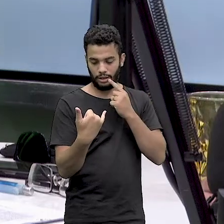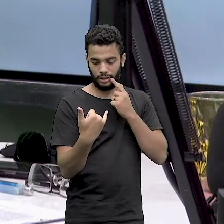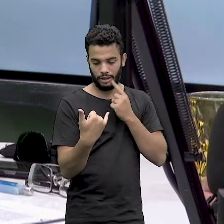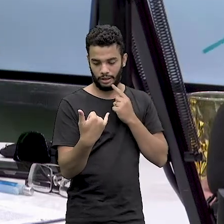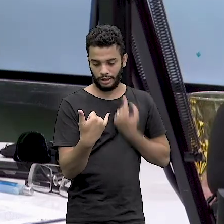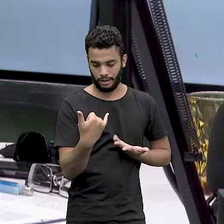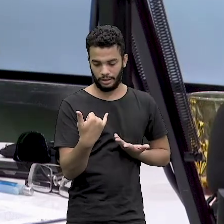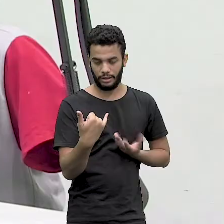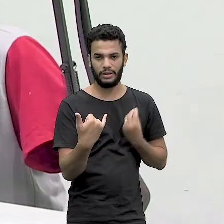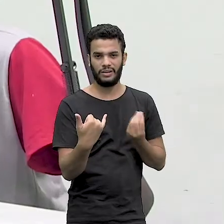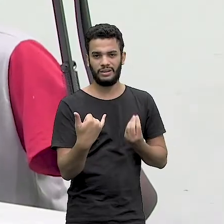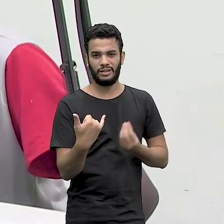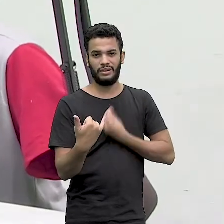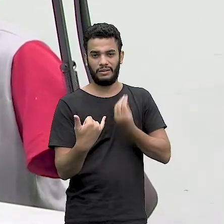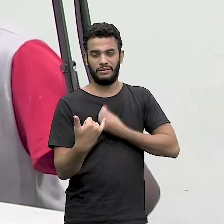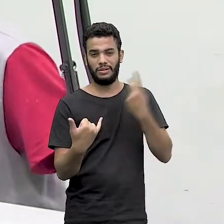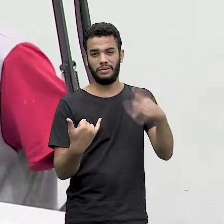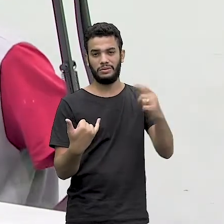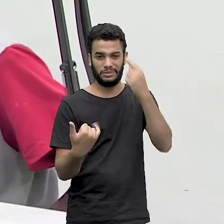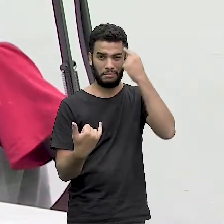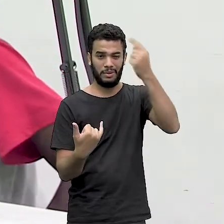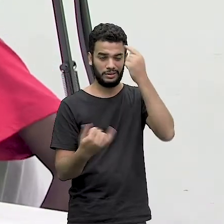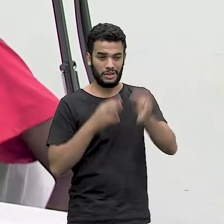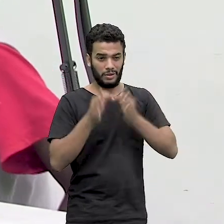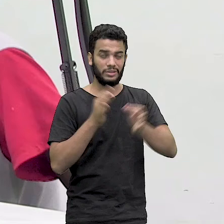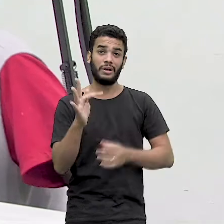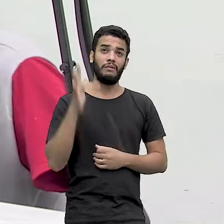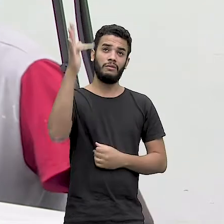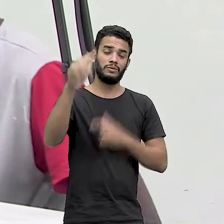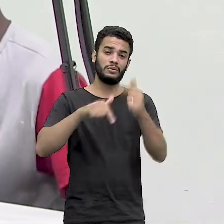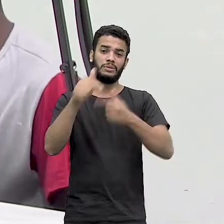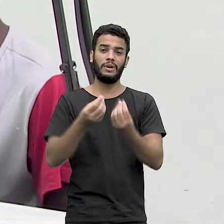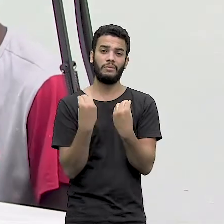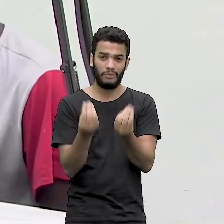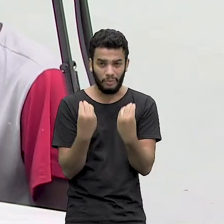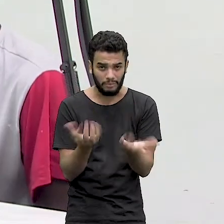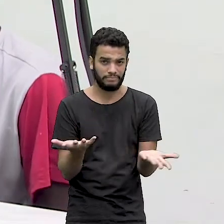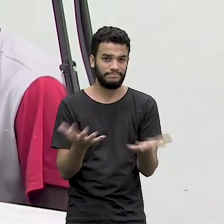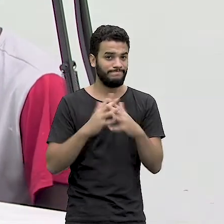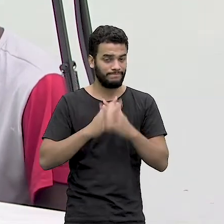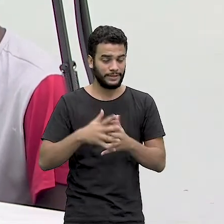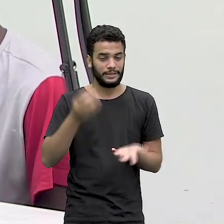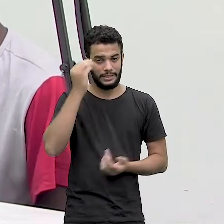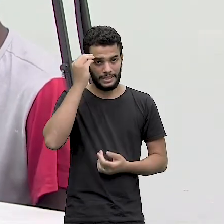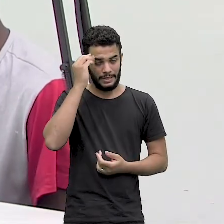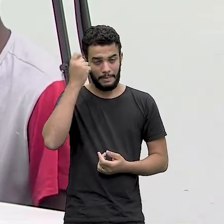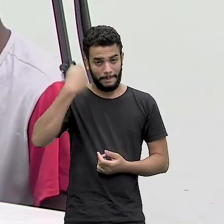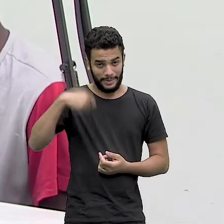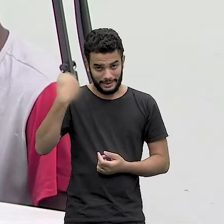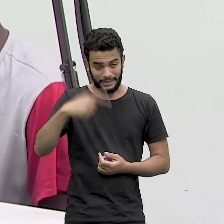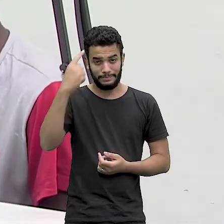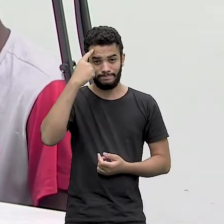futuro. As escolas já trabalham, a maioria das escolas aqui de Governador Valadares já trabalha, né? Já tem